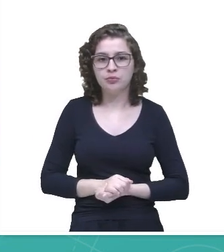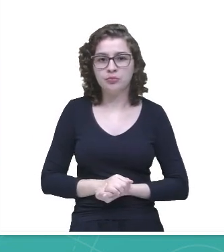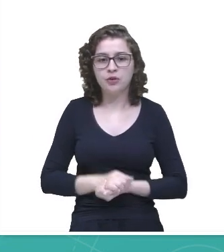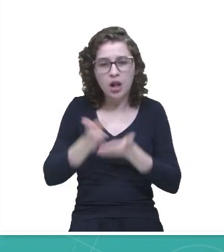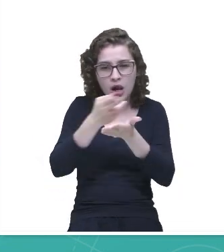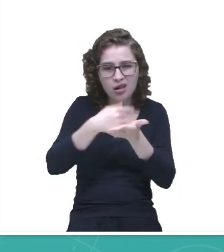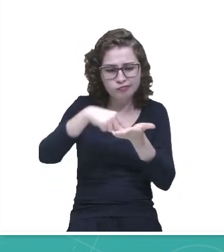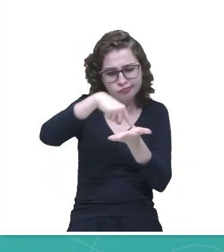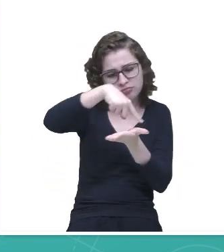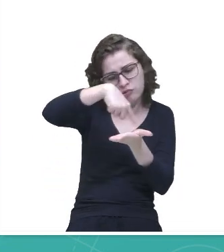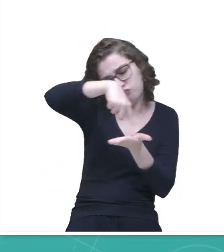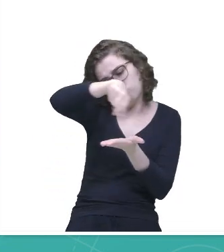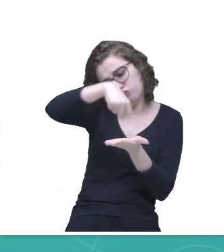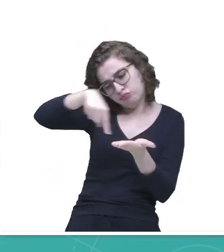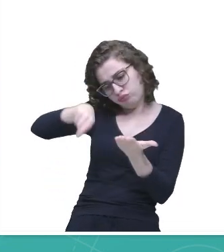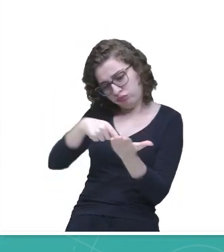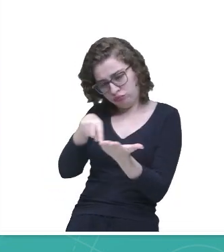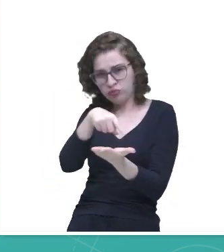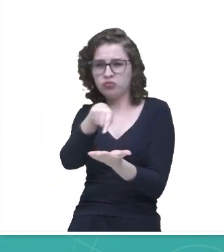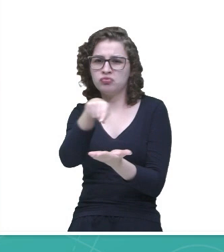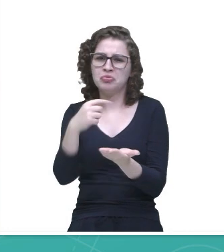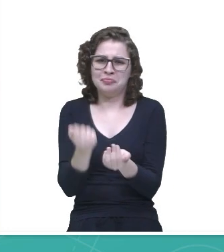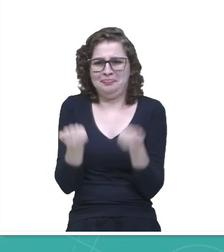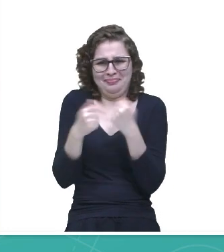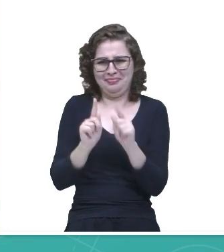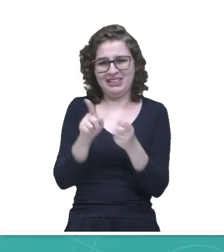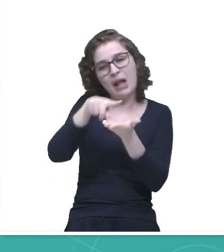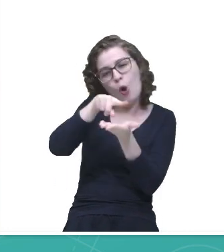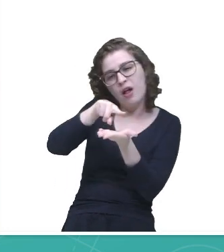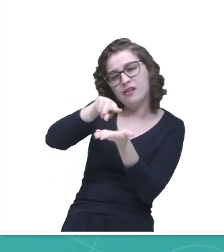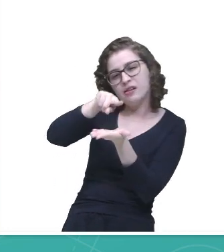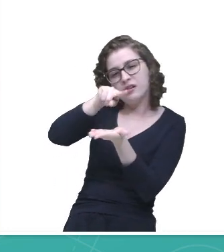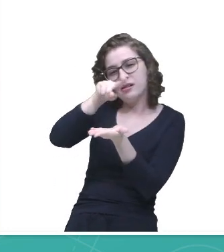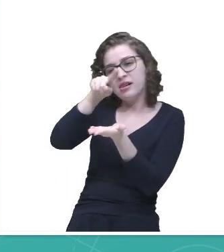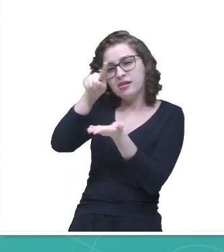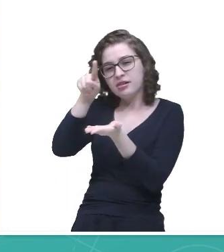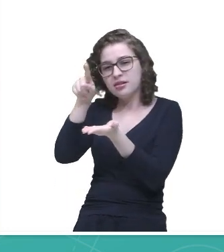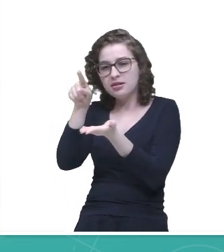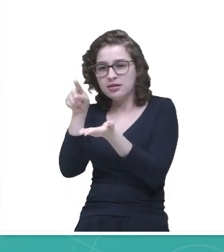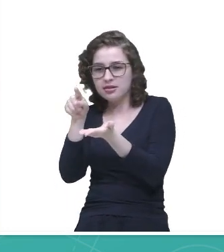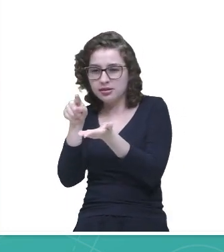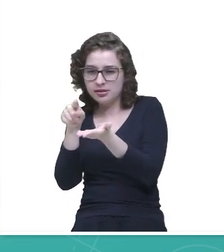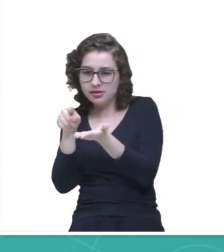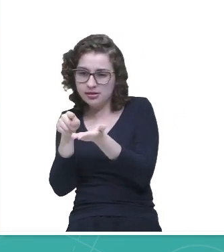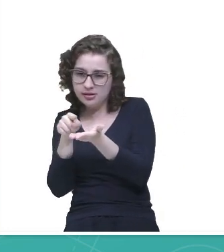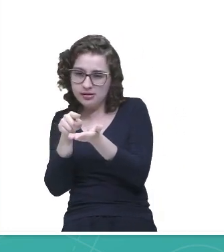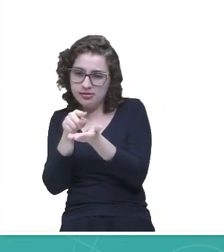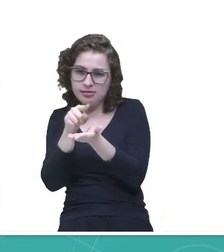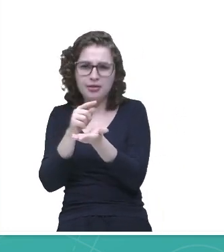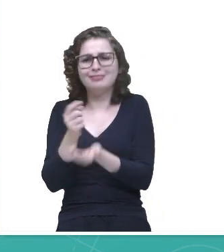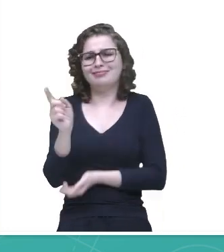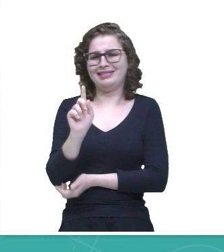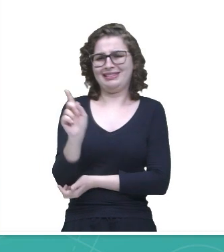desenhos sem contornos nítidos. Eles diziam que não precisava fazer aquele contorno com lápis preto, com pincel preto para delimitar.